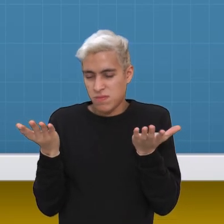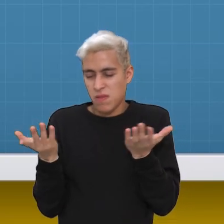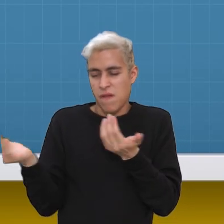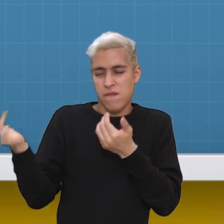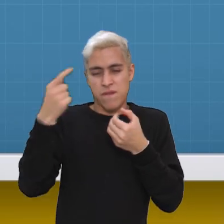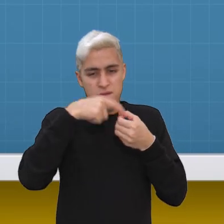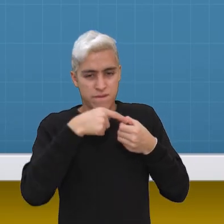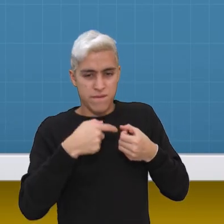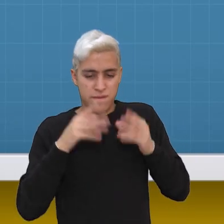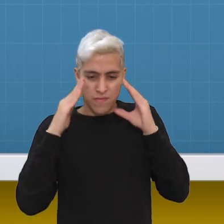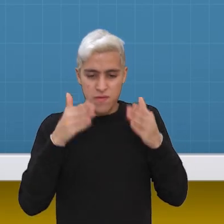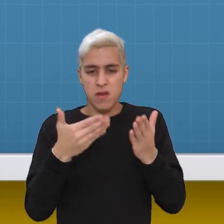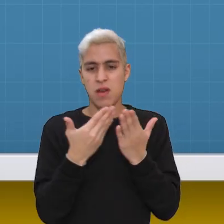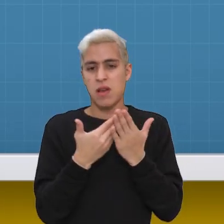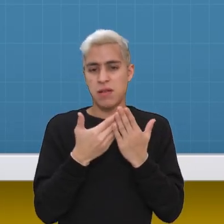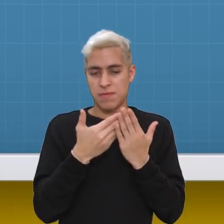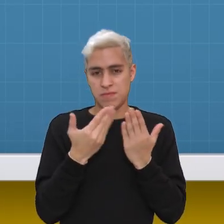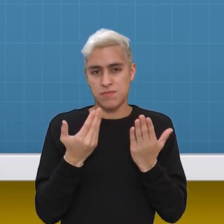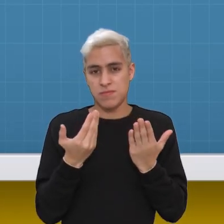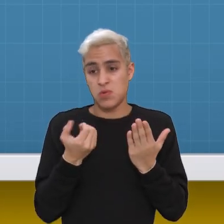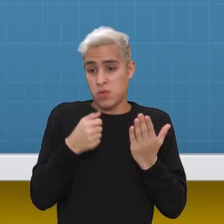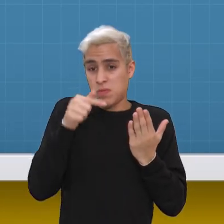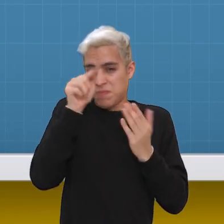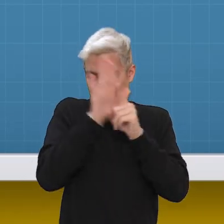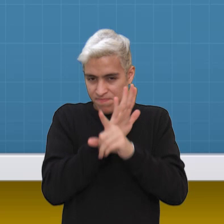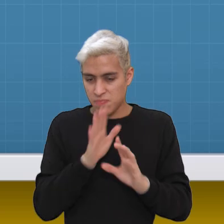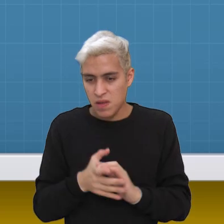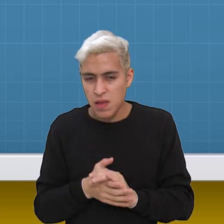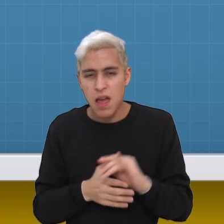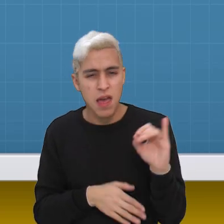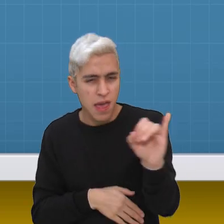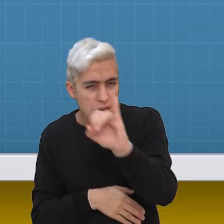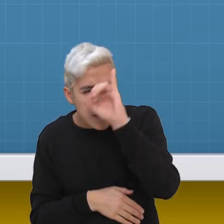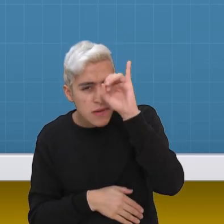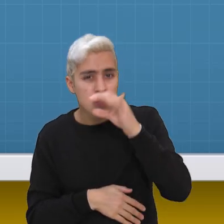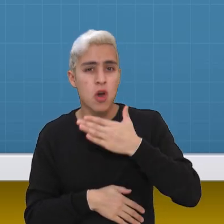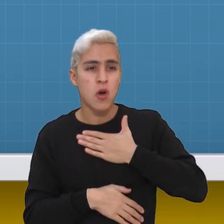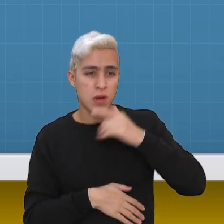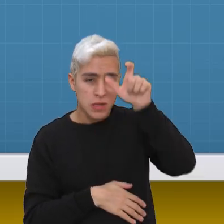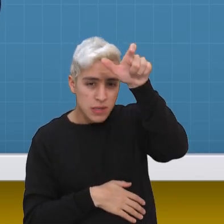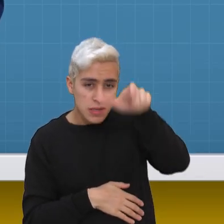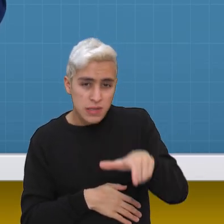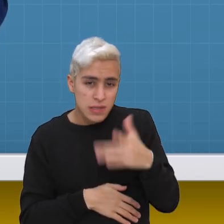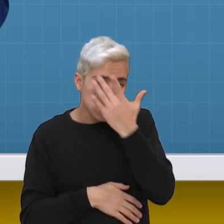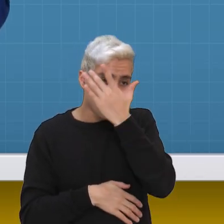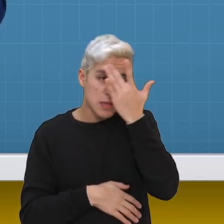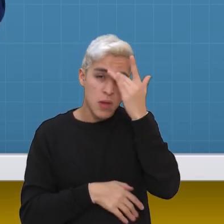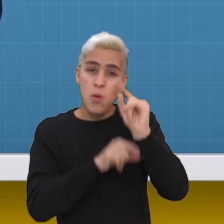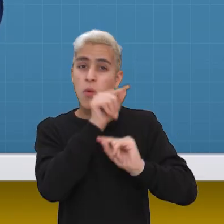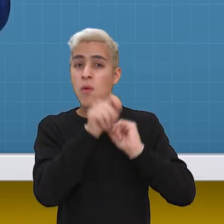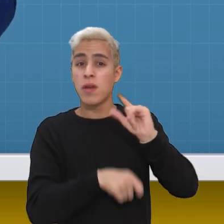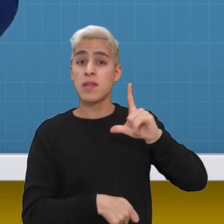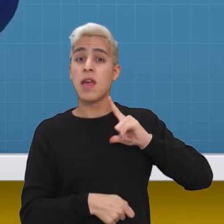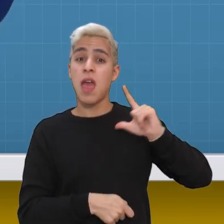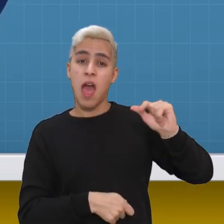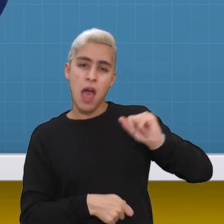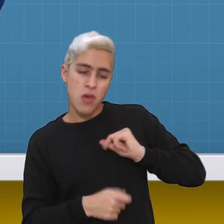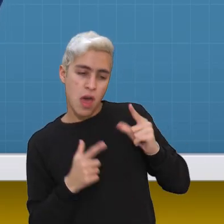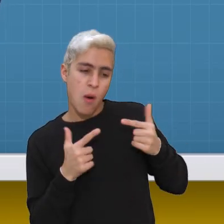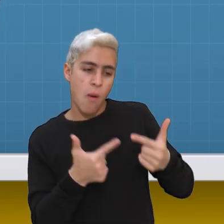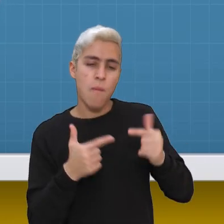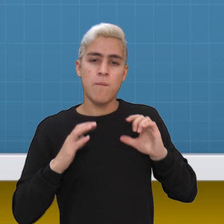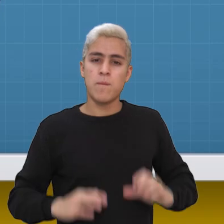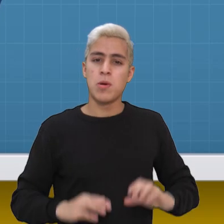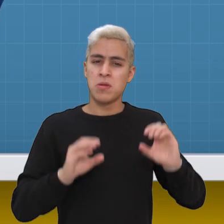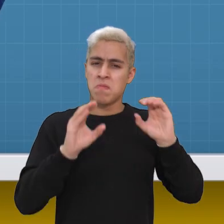voltando aqui para nossa 7ª questão. É importante gostar de alguém que tem atitudes e